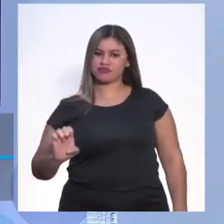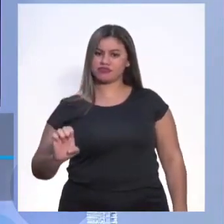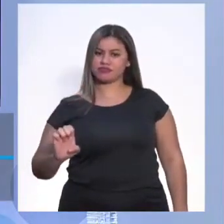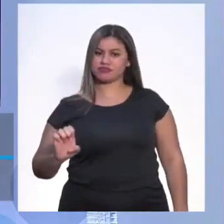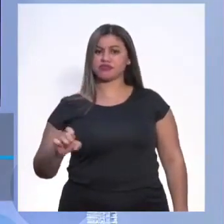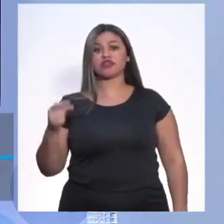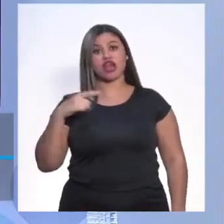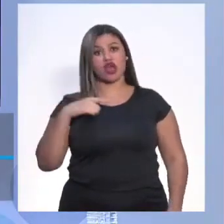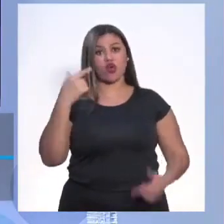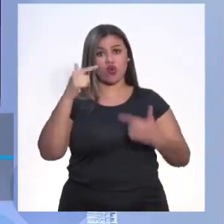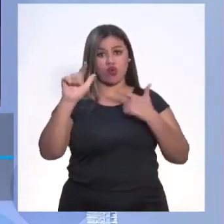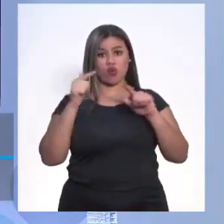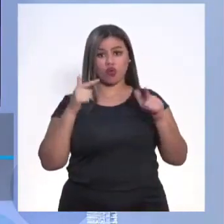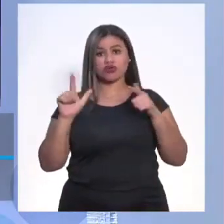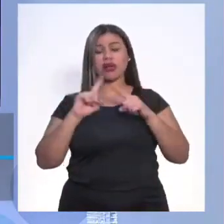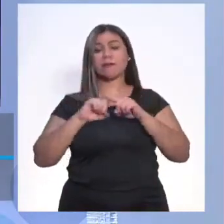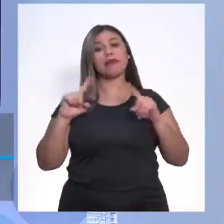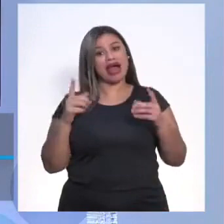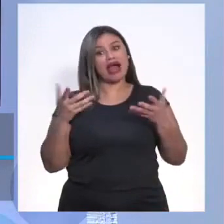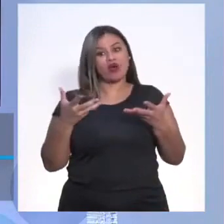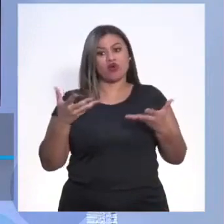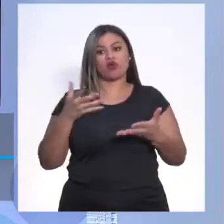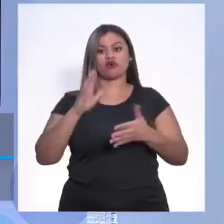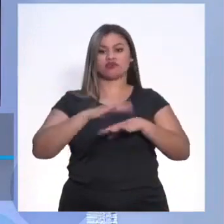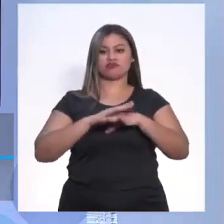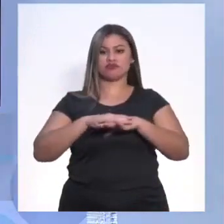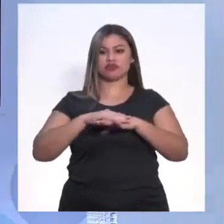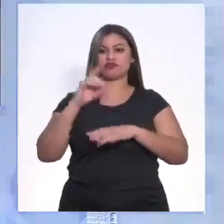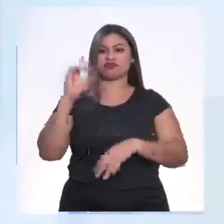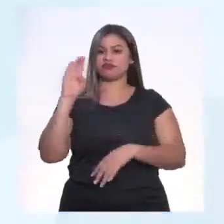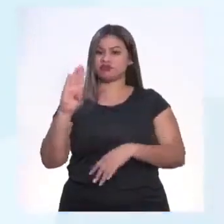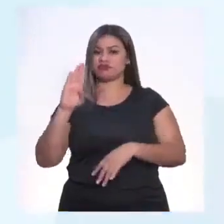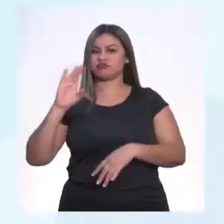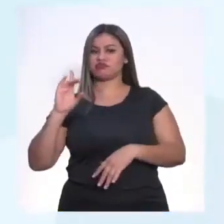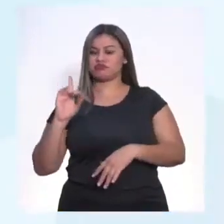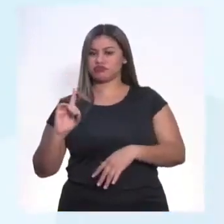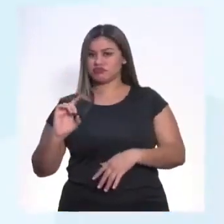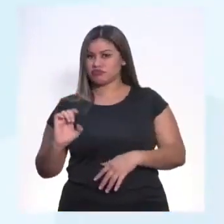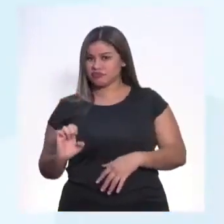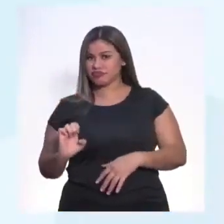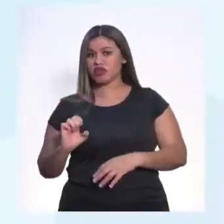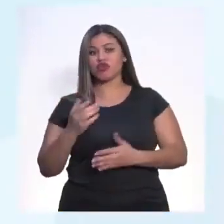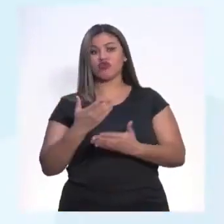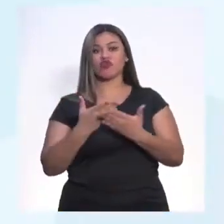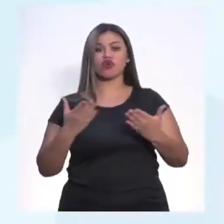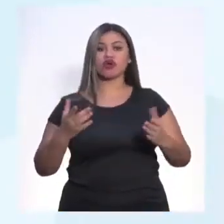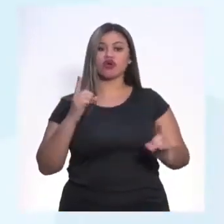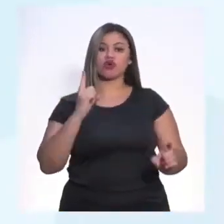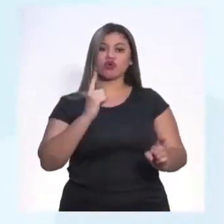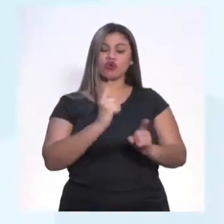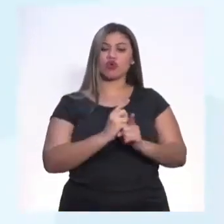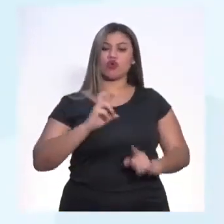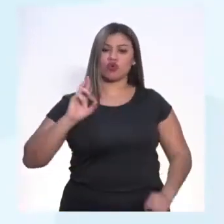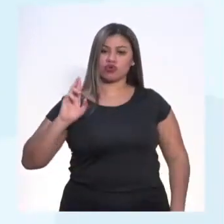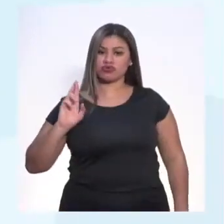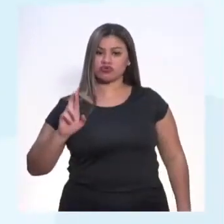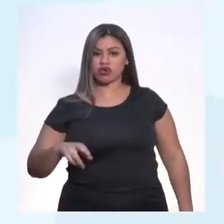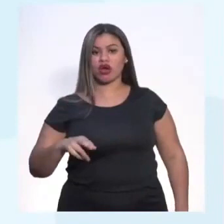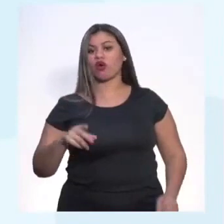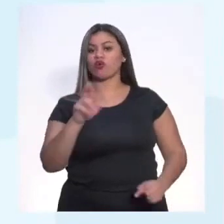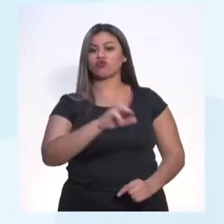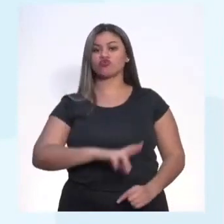Tem outras, por enquanto eu quero essas. Eu quero que você simplifique os radicais, usando